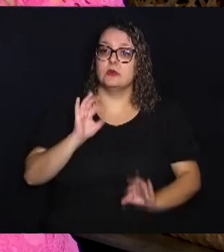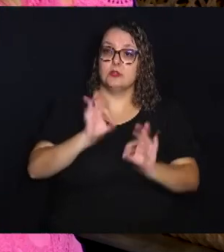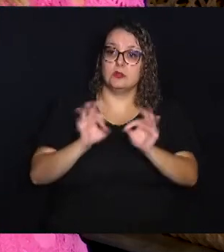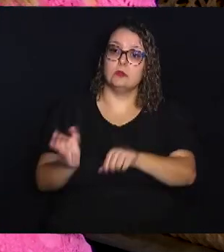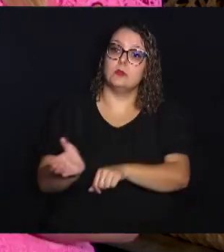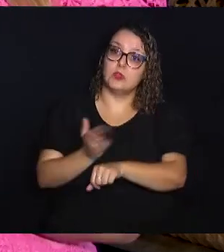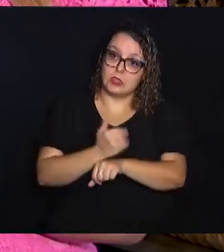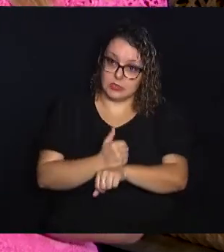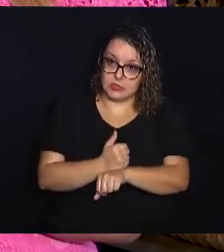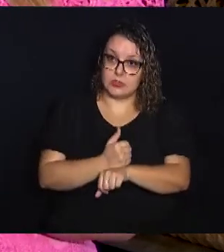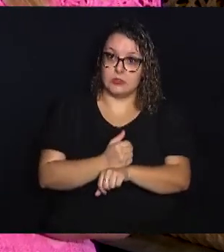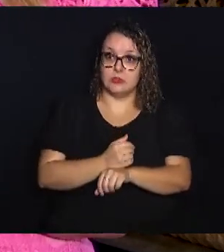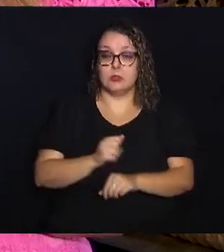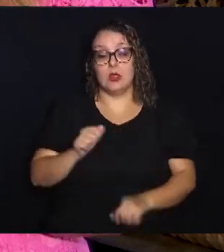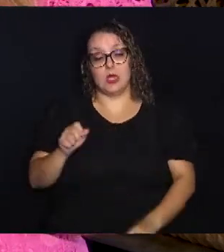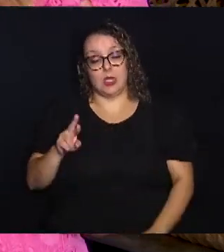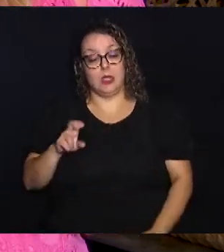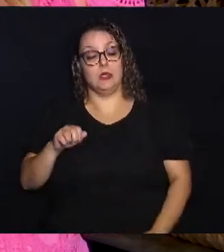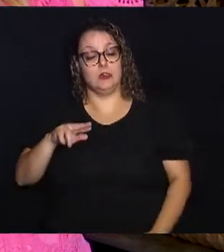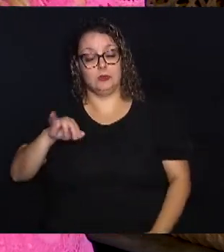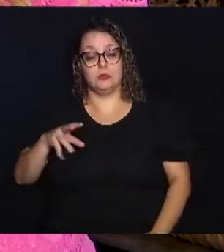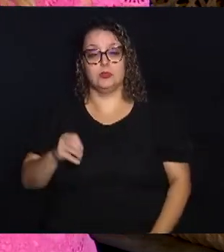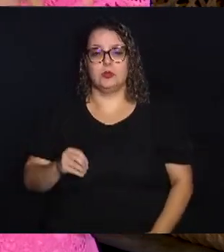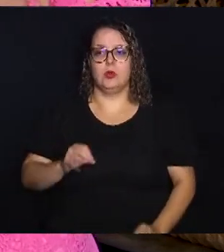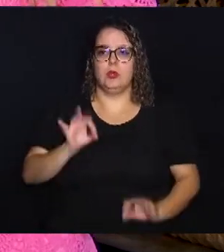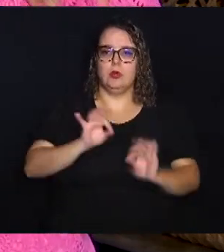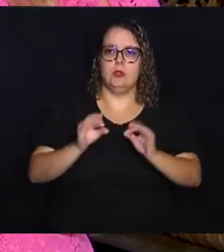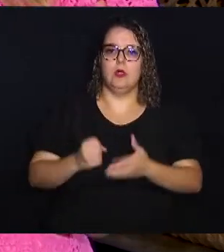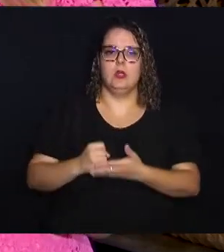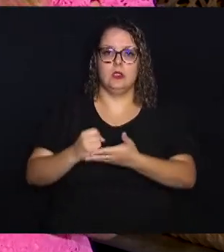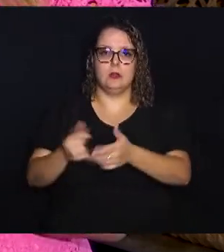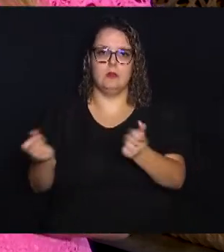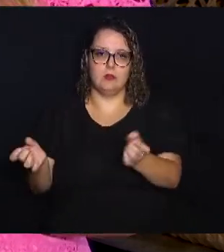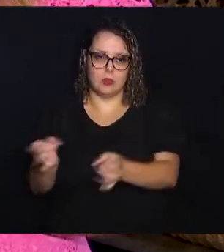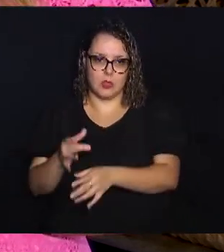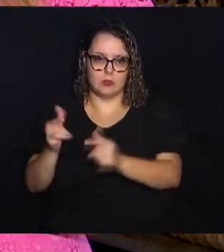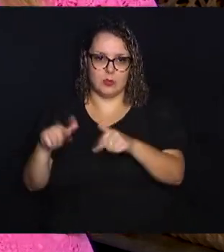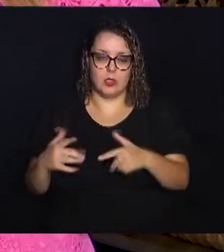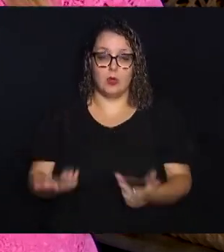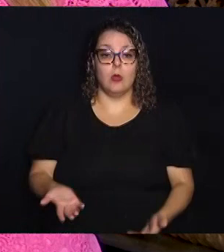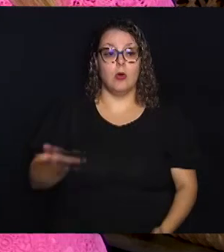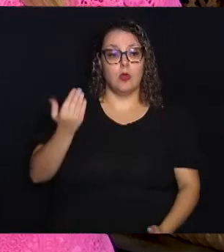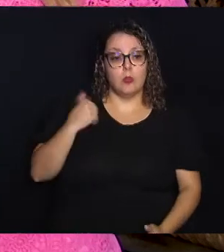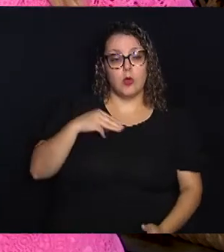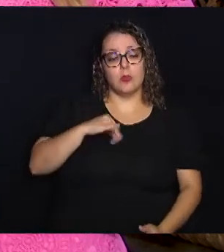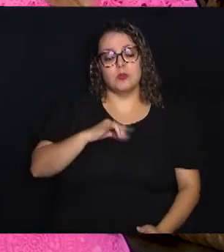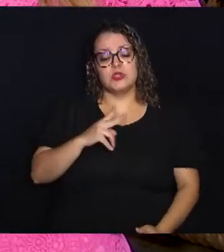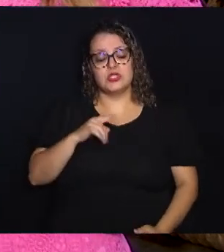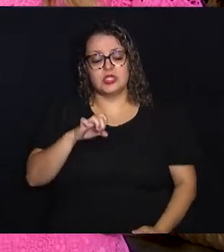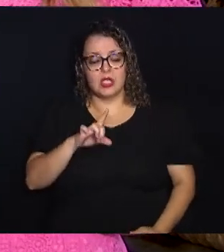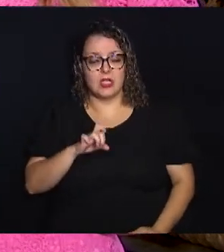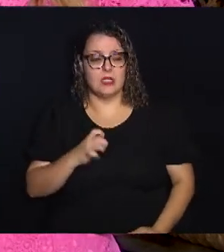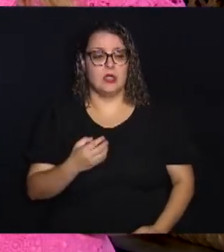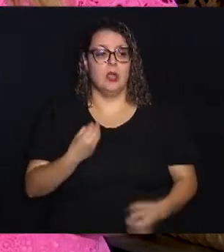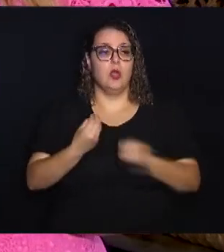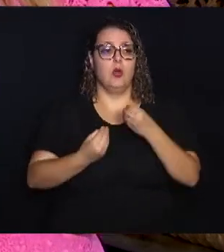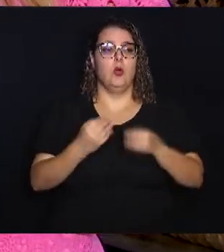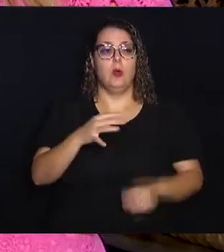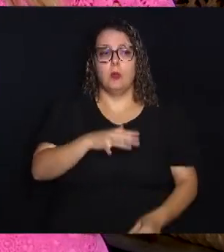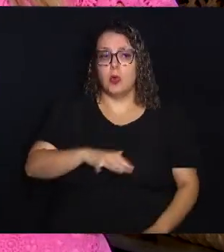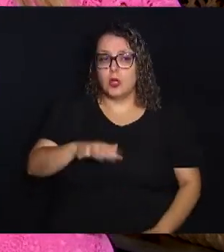sempre é montar antes esses arranjos, então a gente faz a montagem e leva pronto para o espaço. Bom, vamos lá, Michele. Como